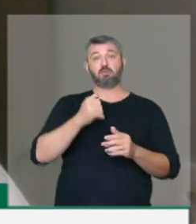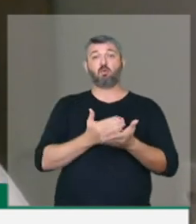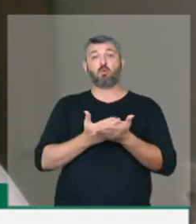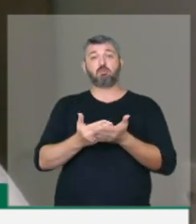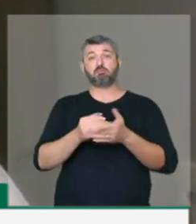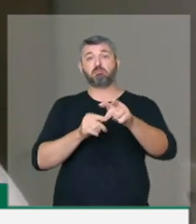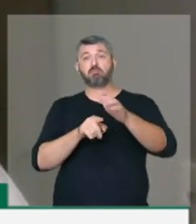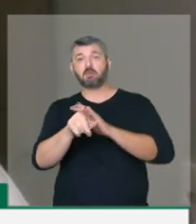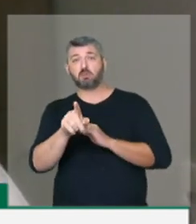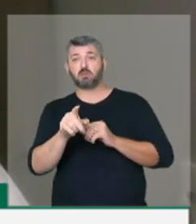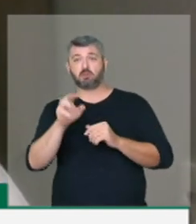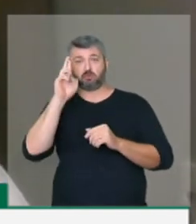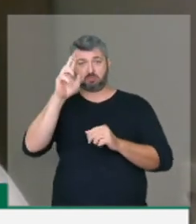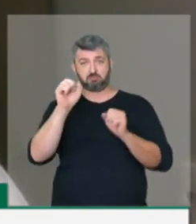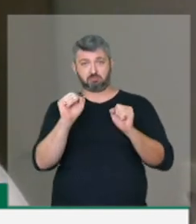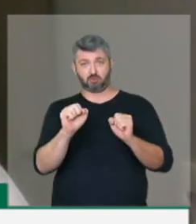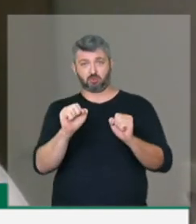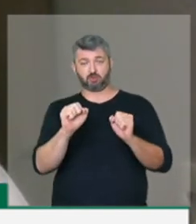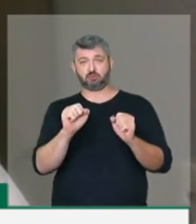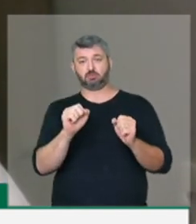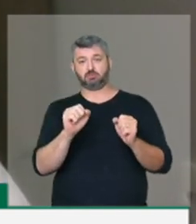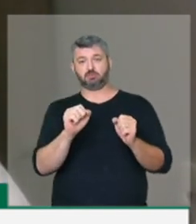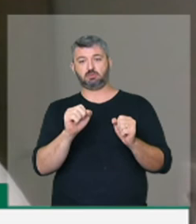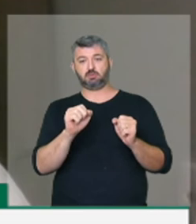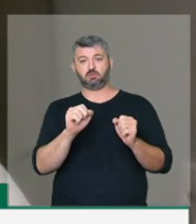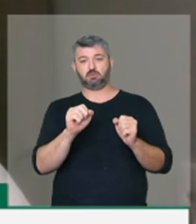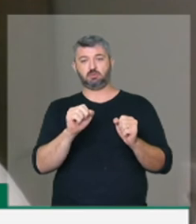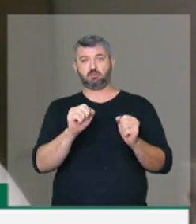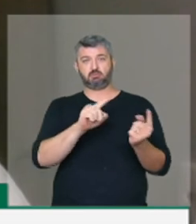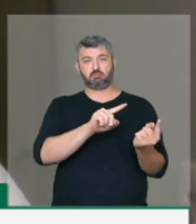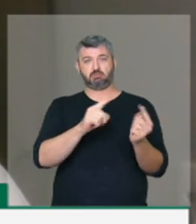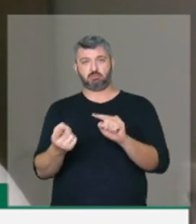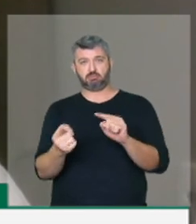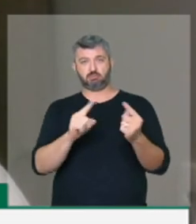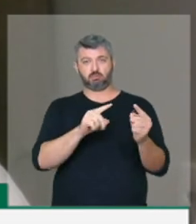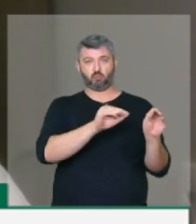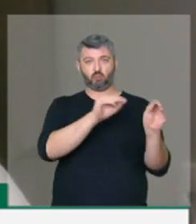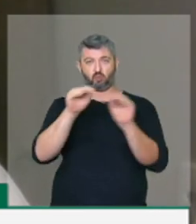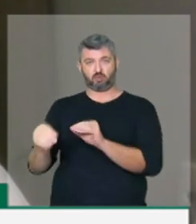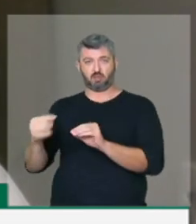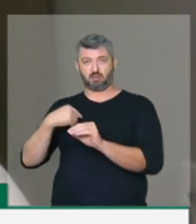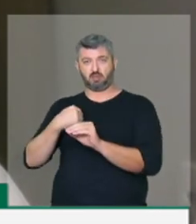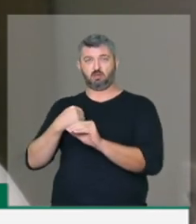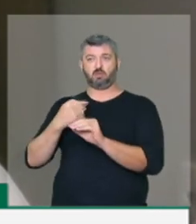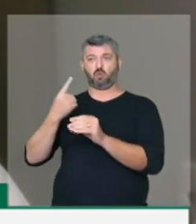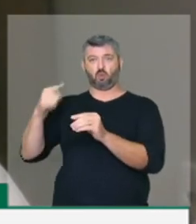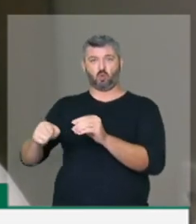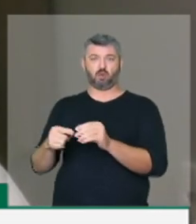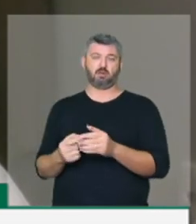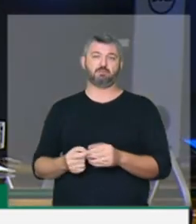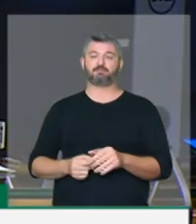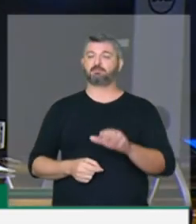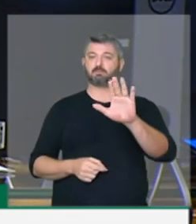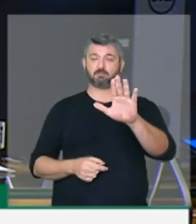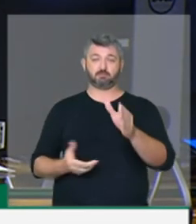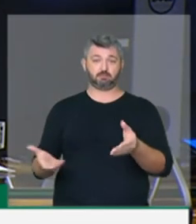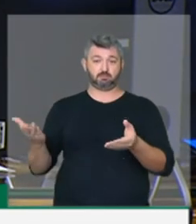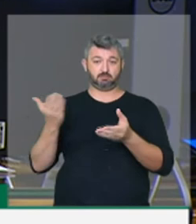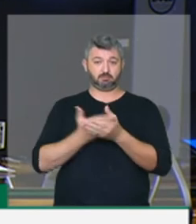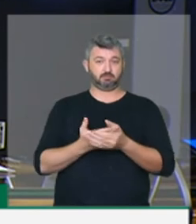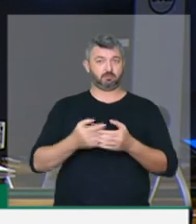consultar a Vossa Excelência sobre a dizer, intercalação como, regimental. Como nós temos aqui, deputado Kim, sobre a mesa, um requerimento